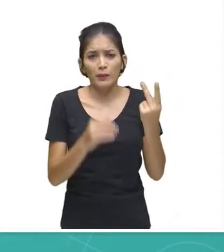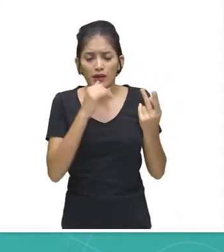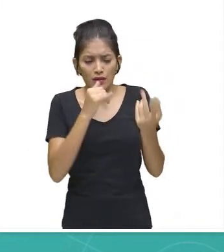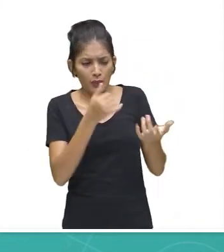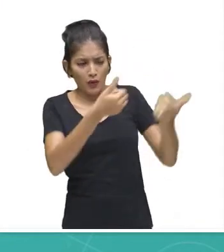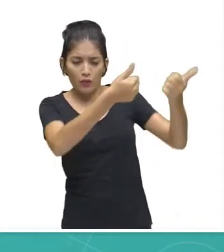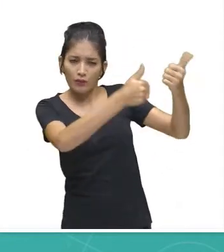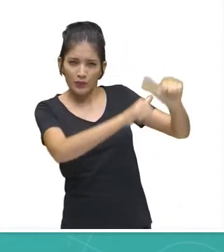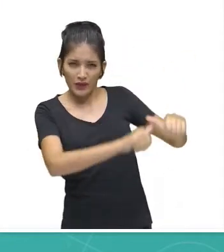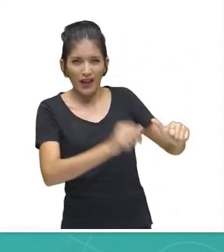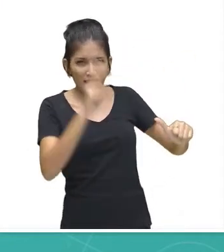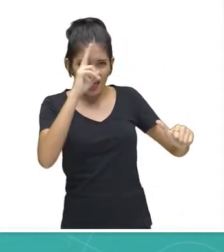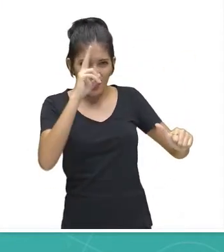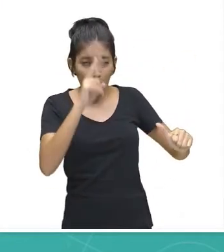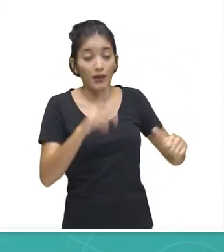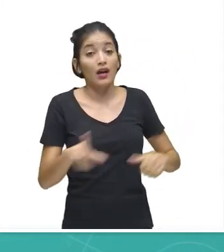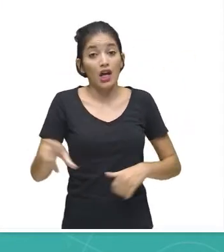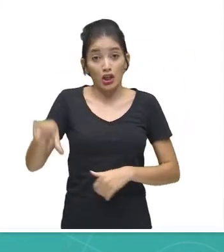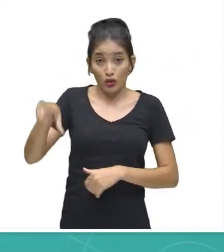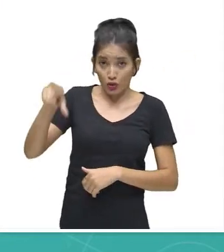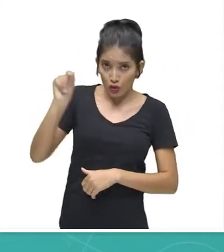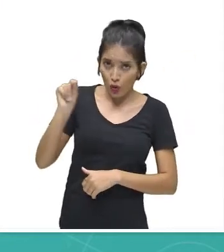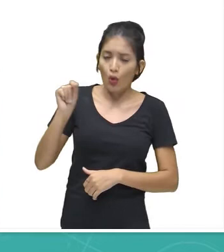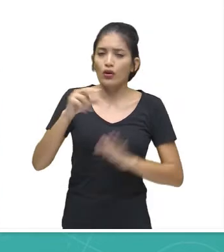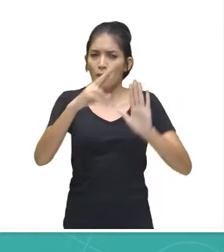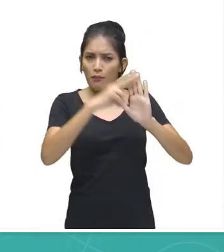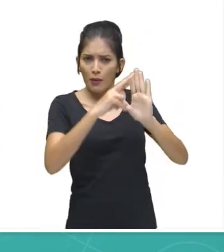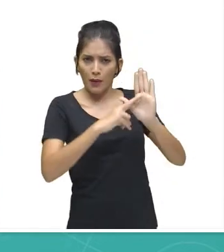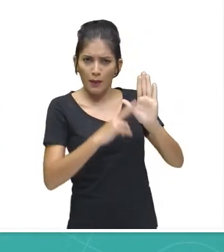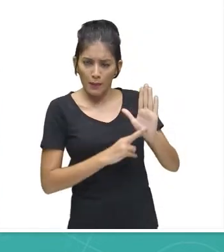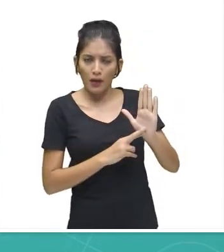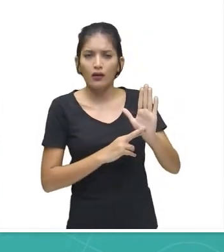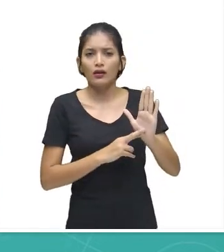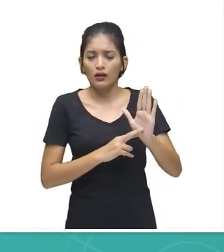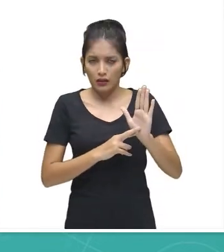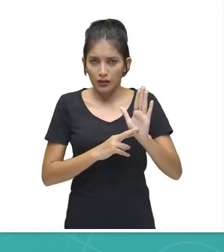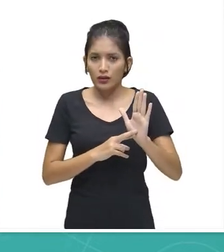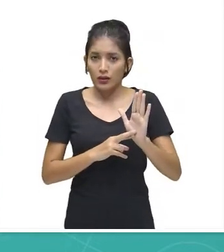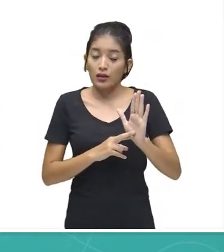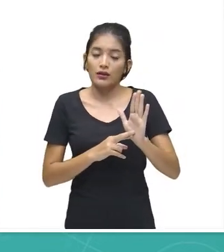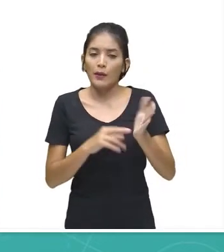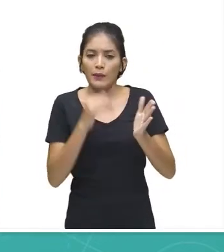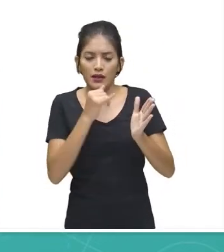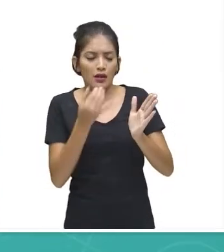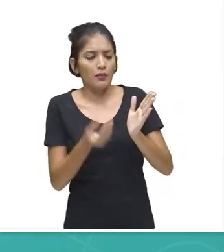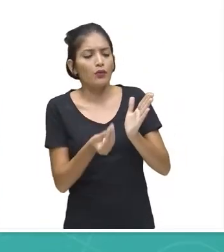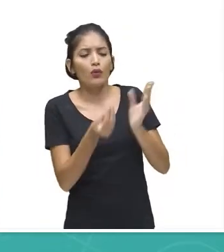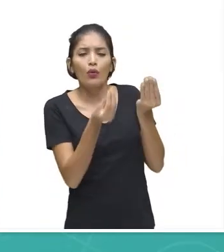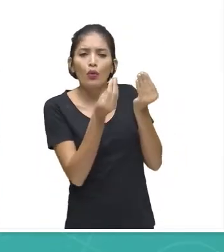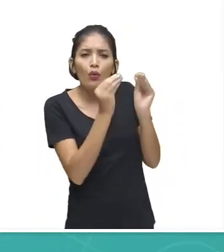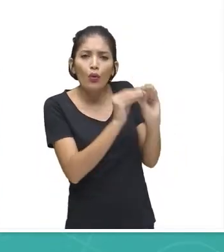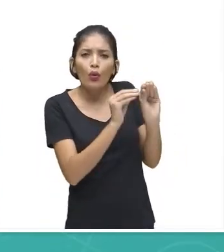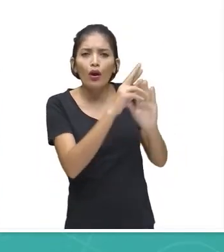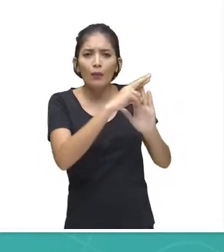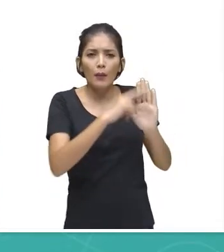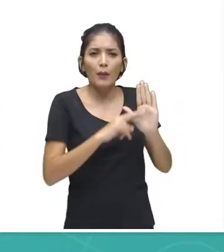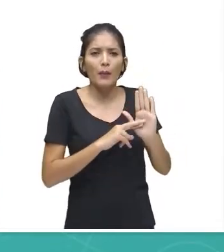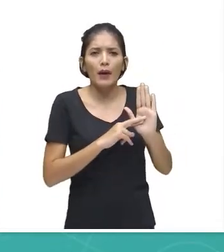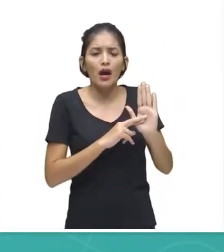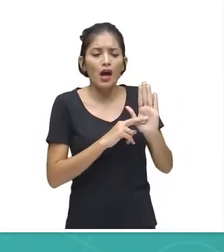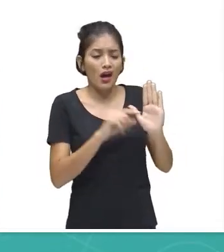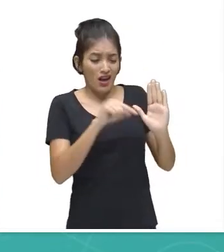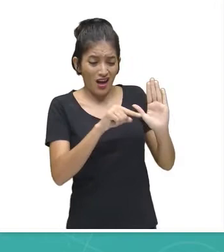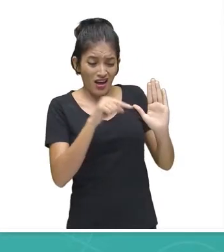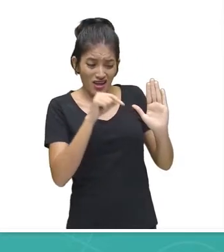analiso, lembrem lá, escolhas, critérios. Coloco os critérios lá no crivo e tiro. Não vai